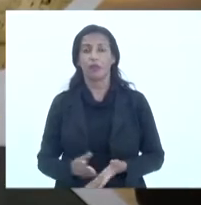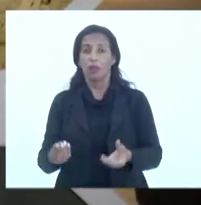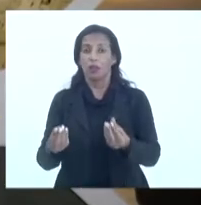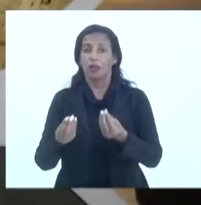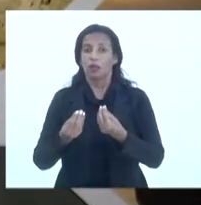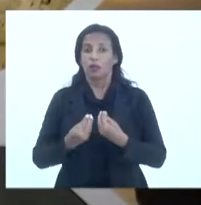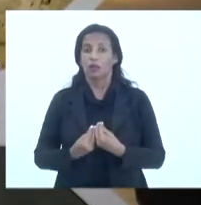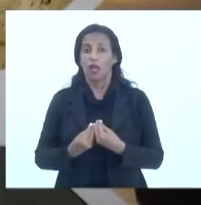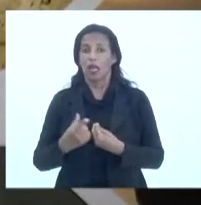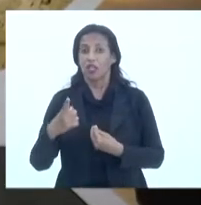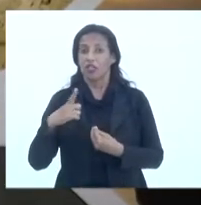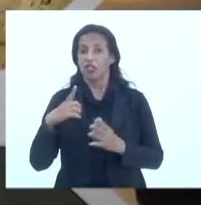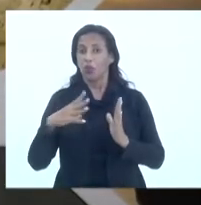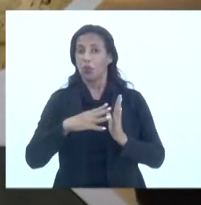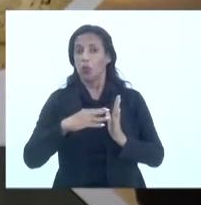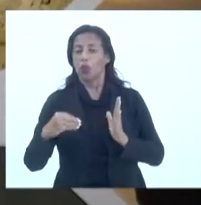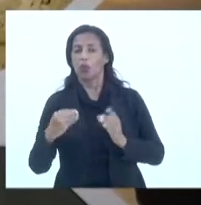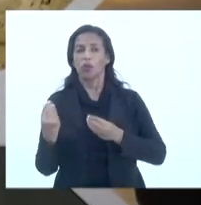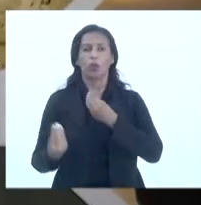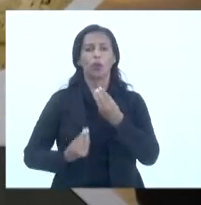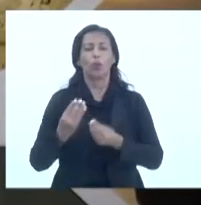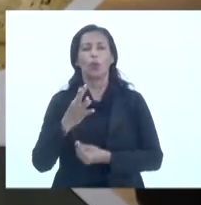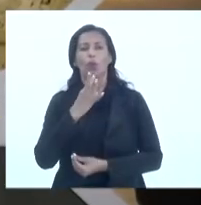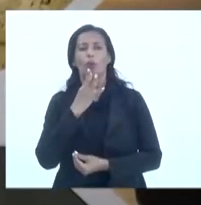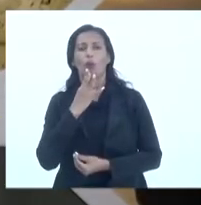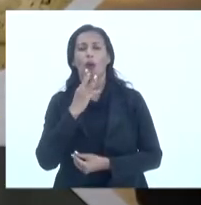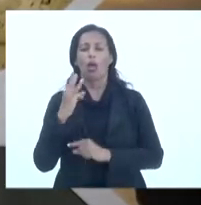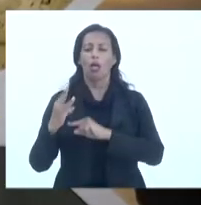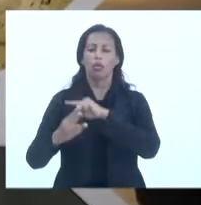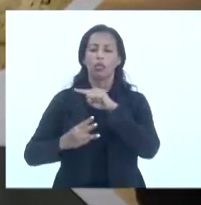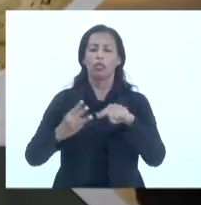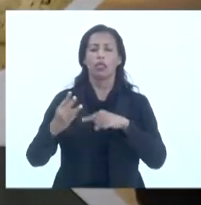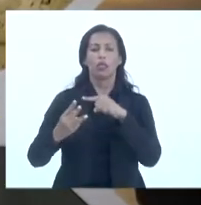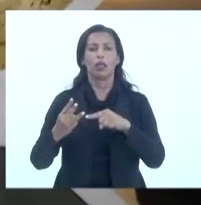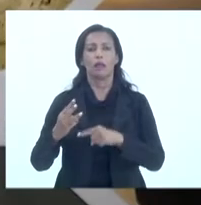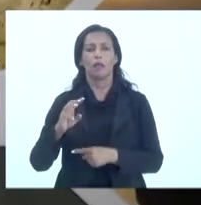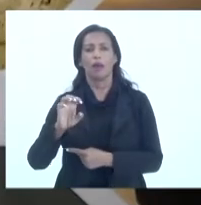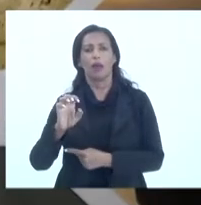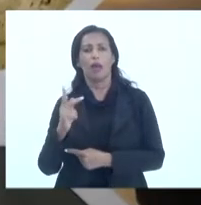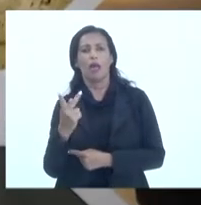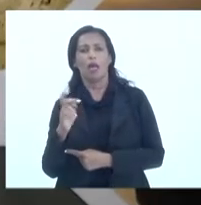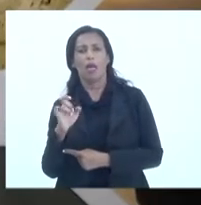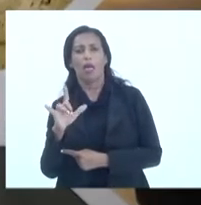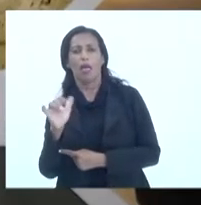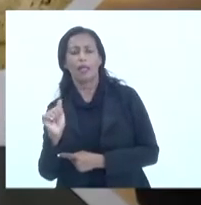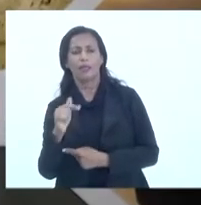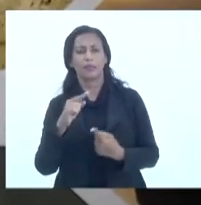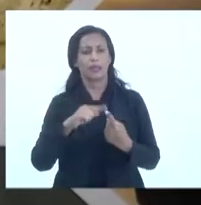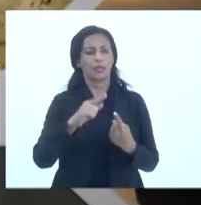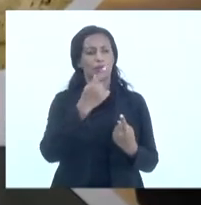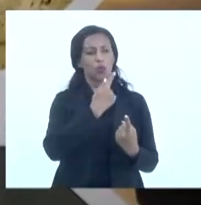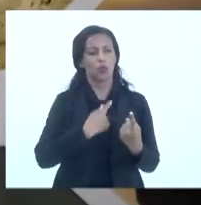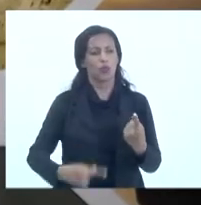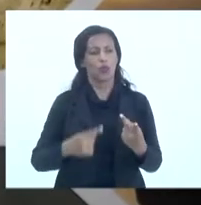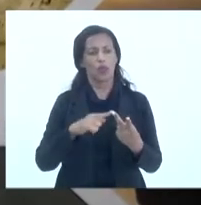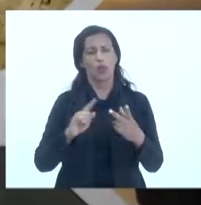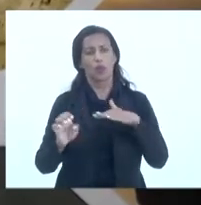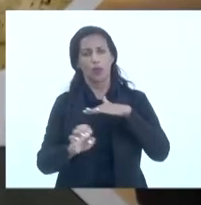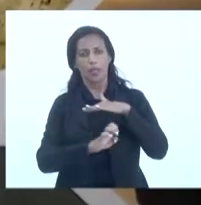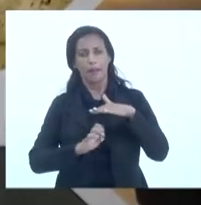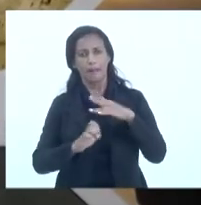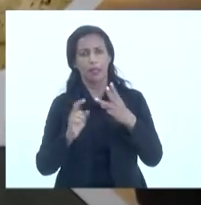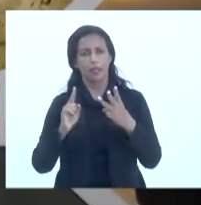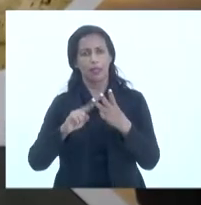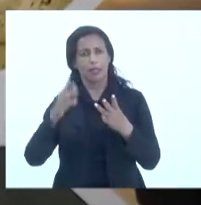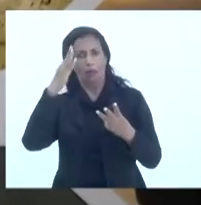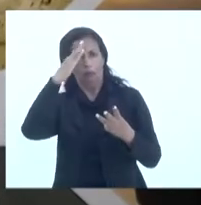proporcionam a gente ter um modelo, como bem conhecido, de tripla hélice, onde a articulação entre governo, empresas e